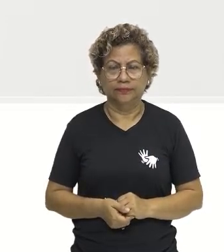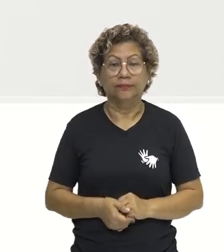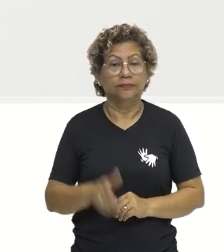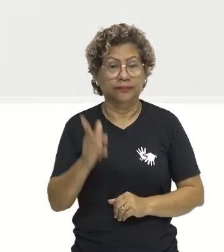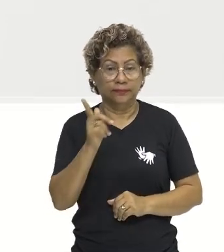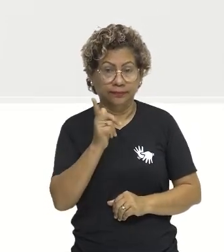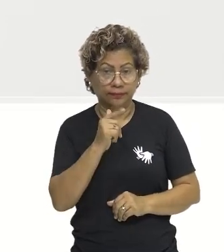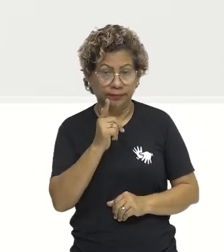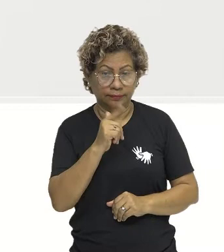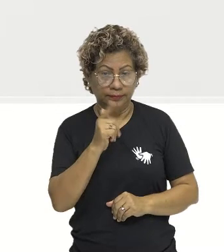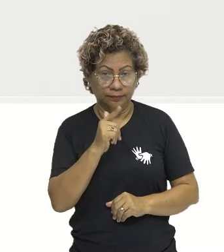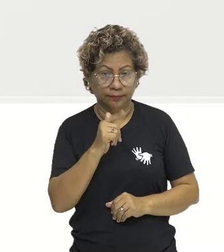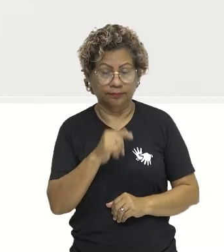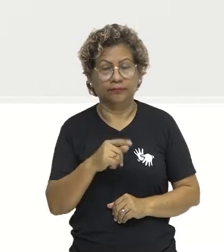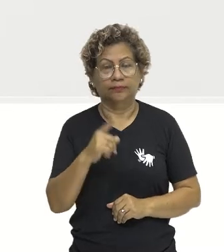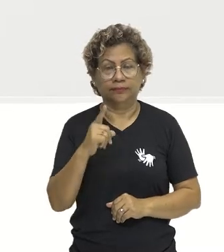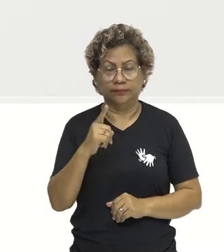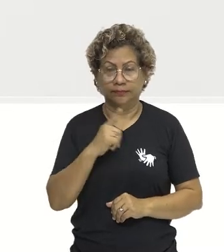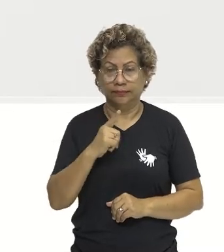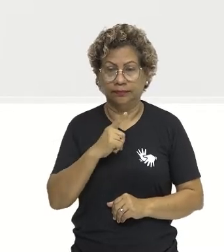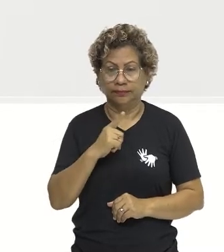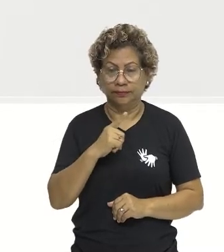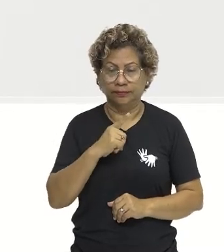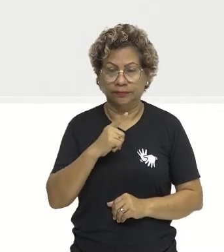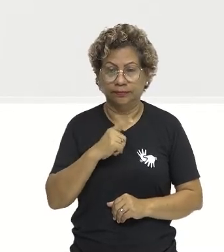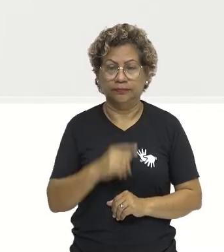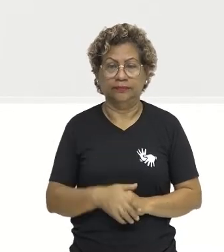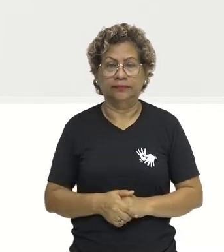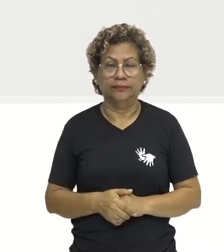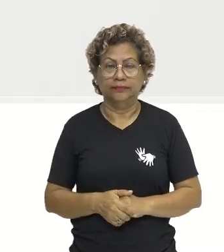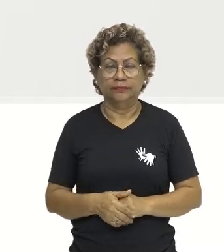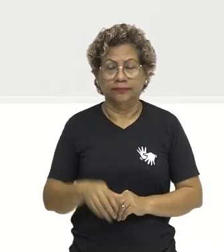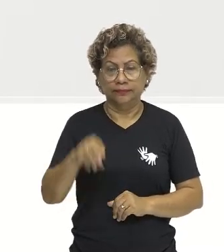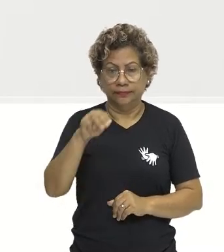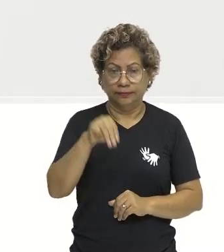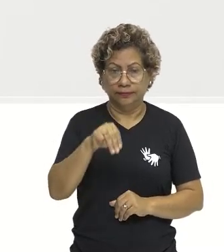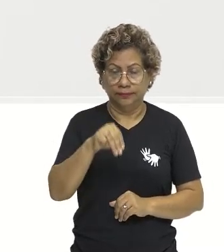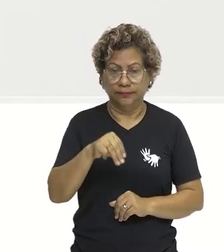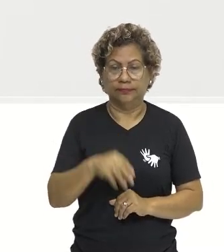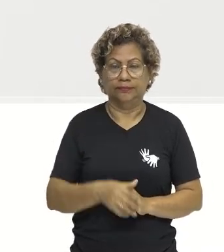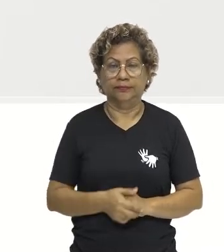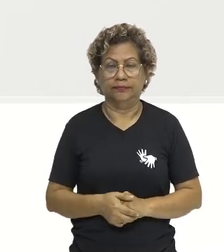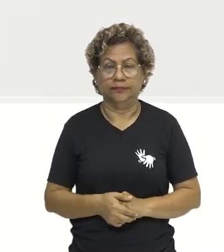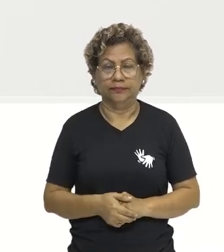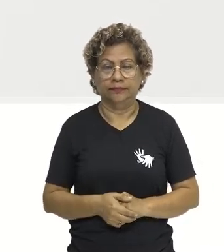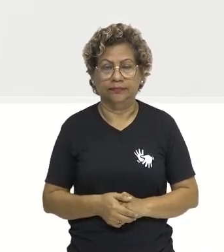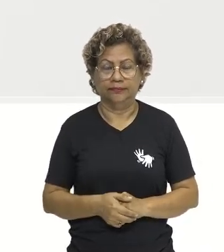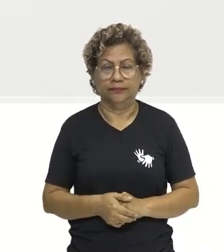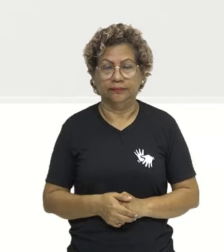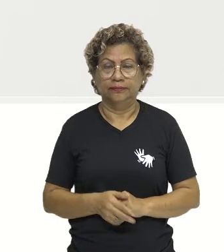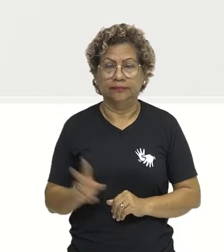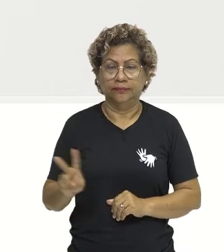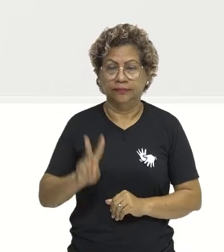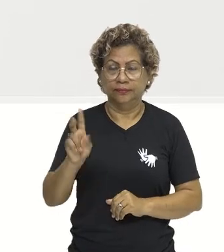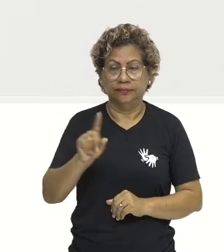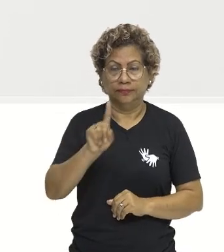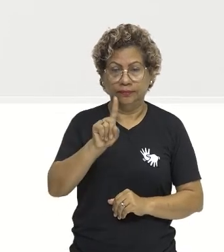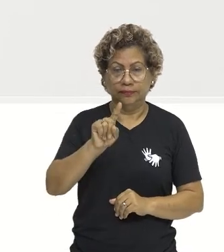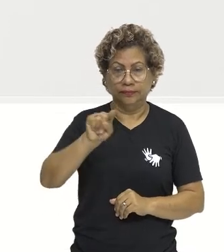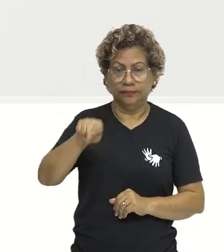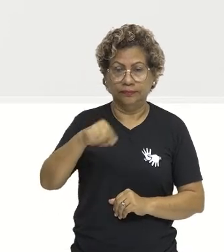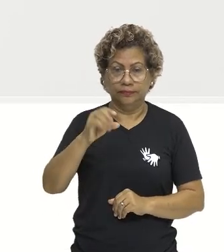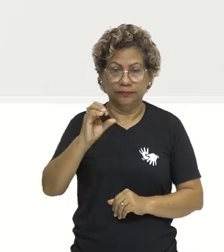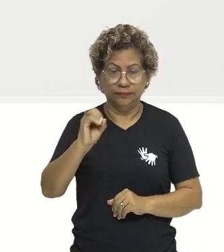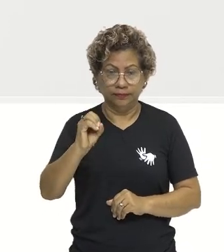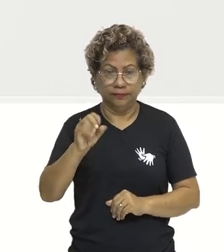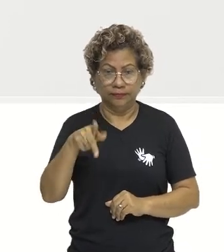1. Eu tenho que a massa, neste caso, vale 1 quilograma.